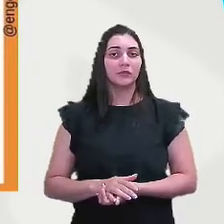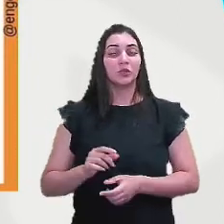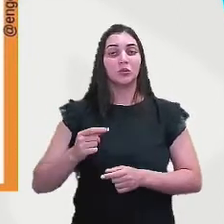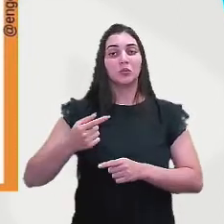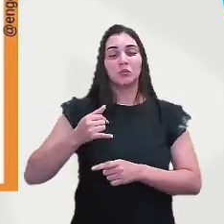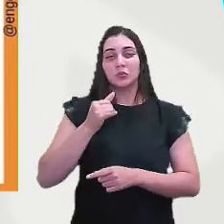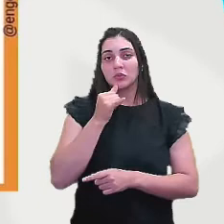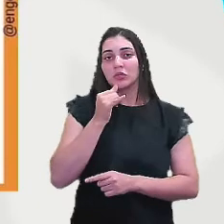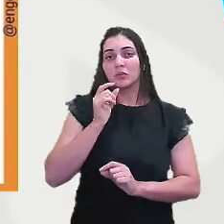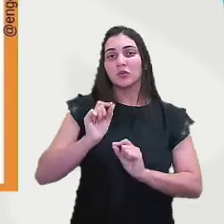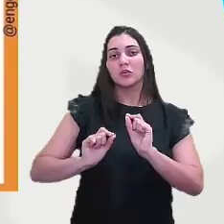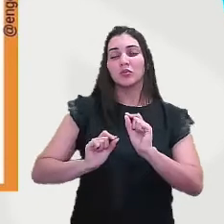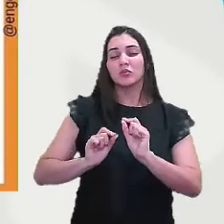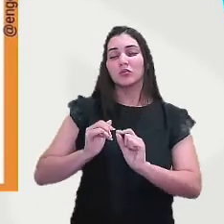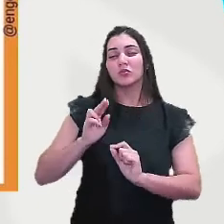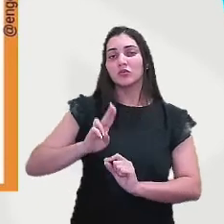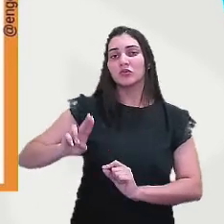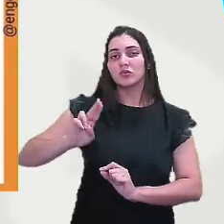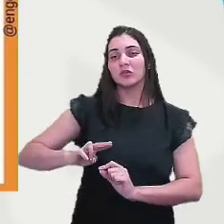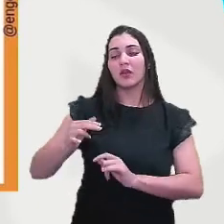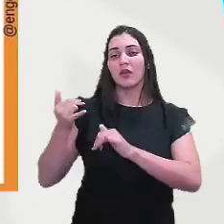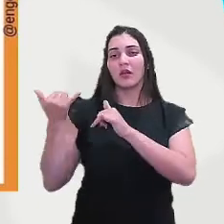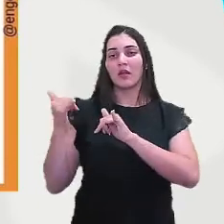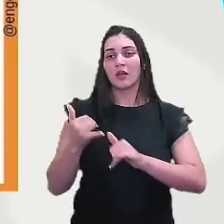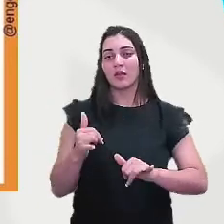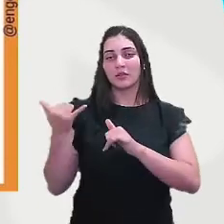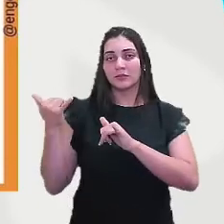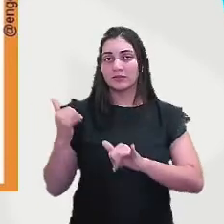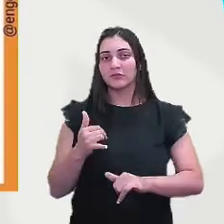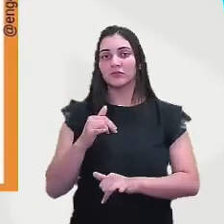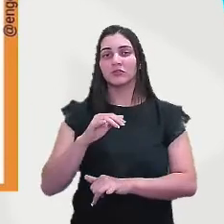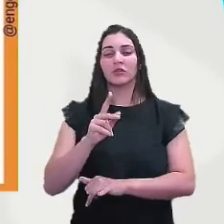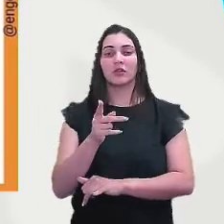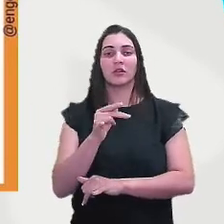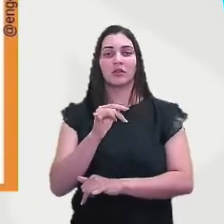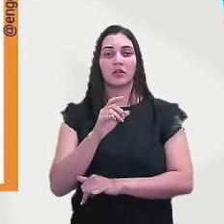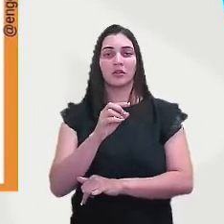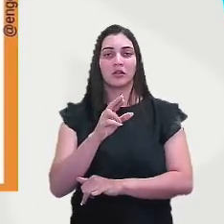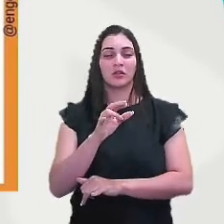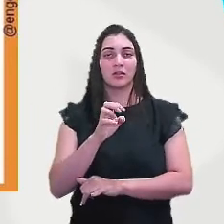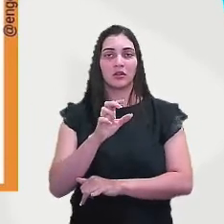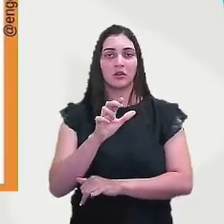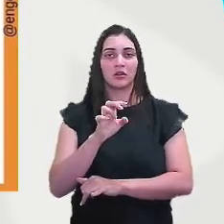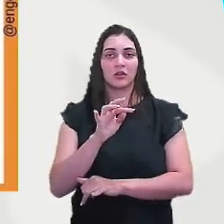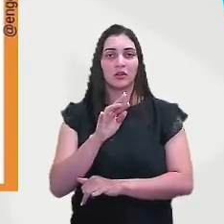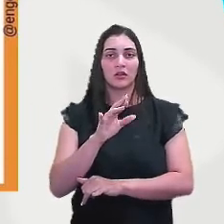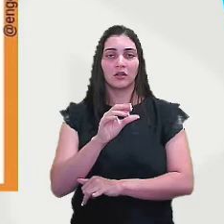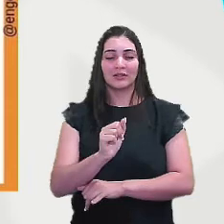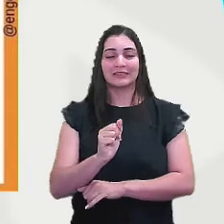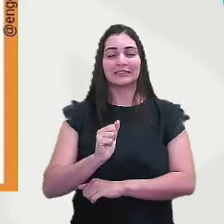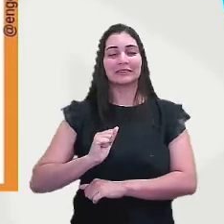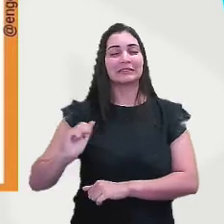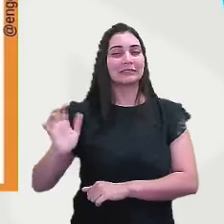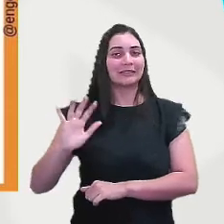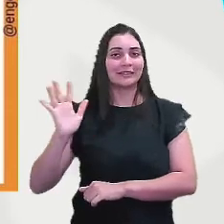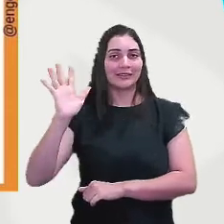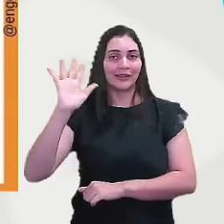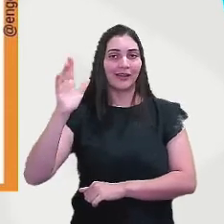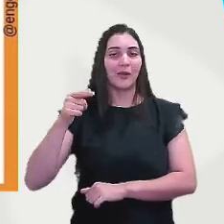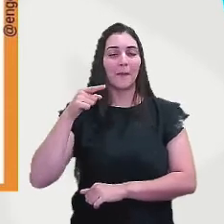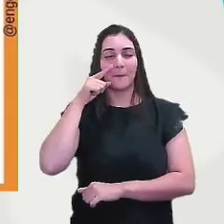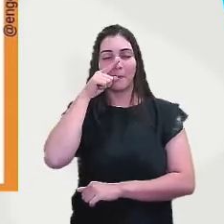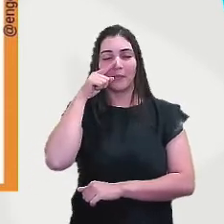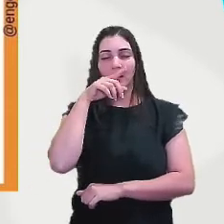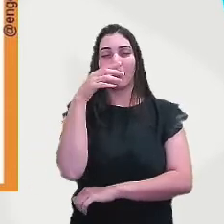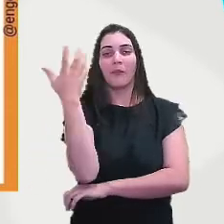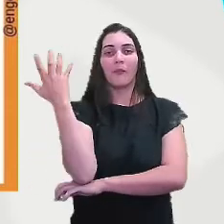que, por exemplo, se a gente fosse usar energia vinda da hidrelétrica ou de termoelétricas, que são extremamente caros, extremamente nocivos para o meio